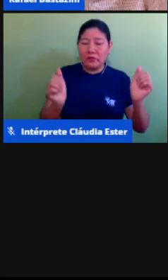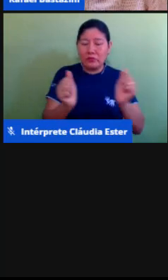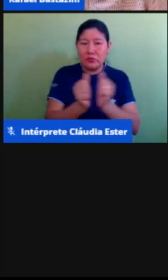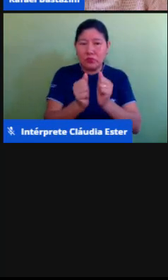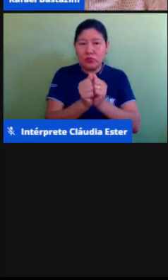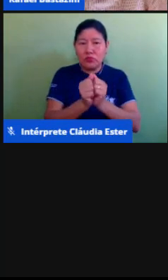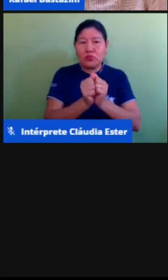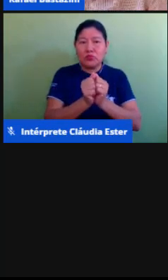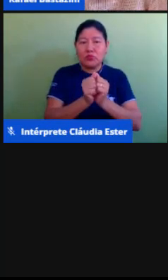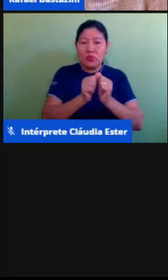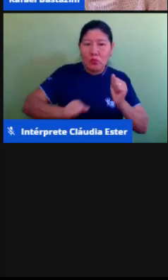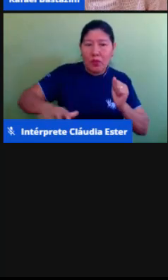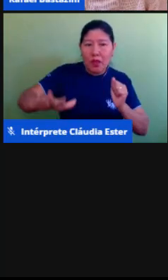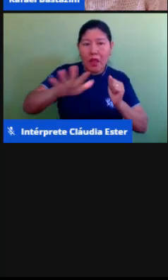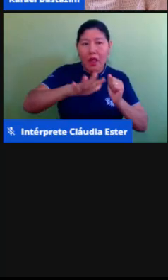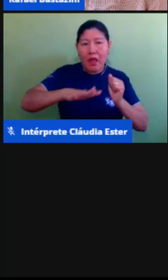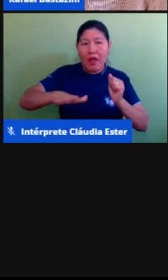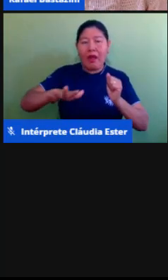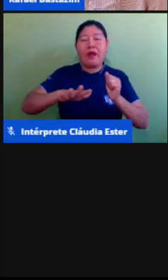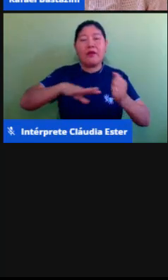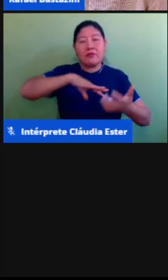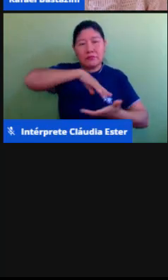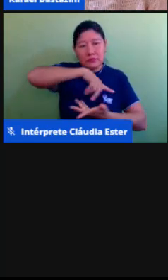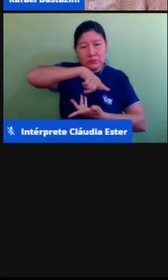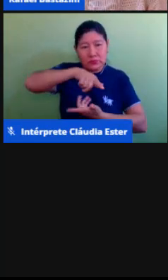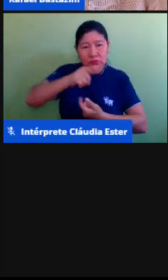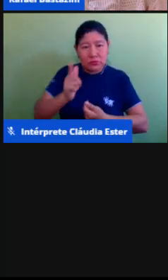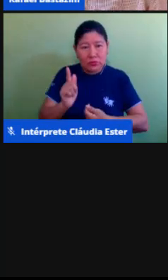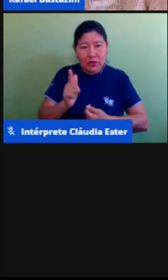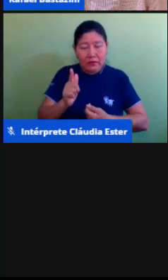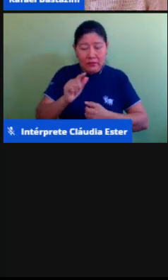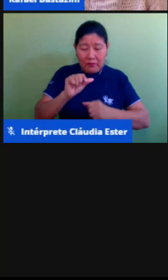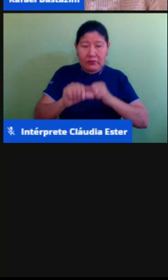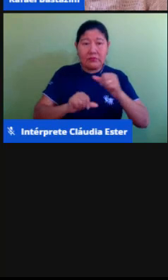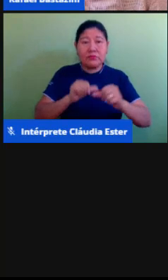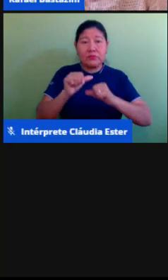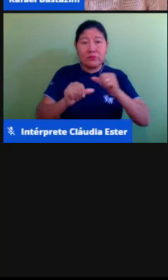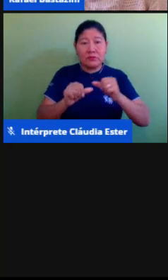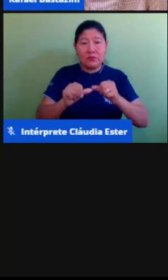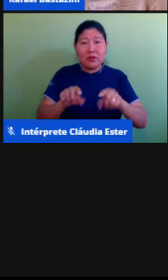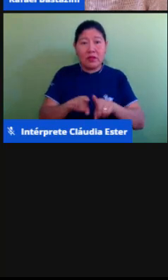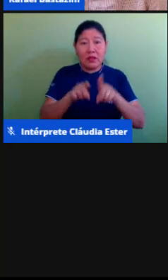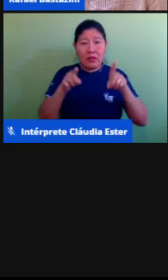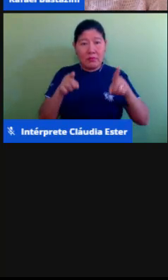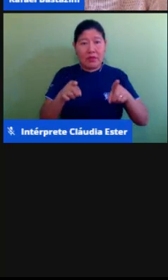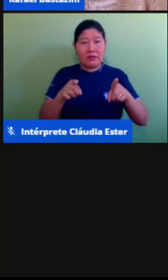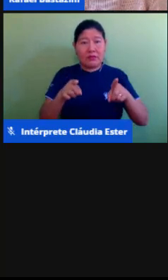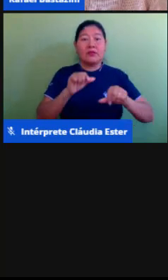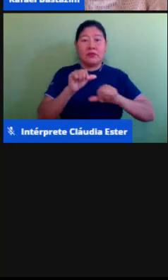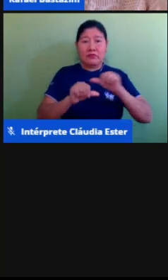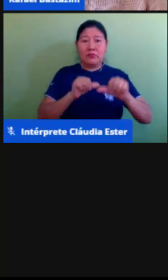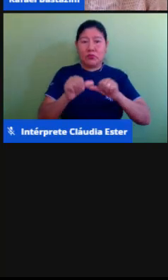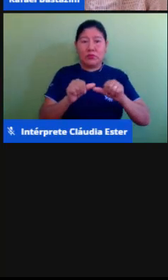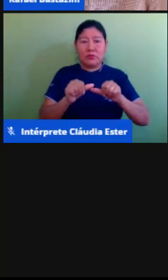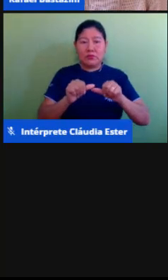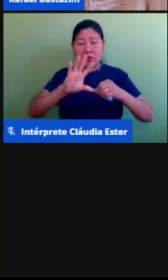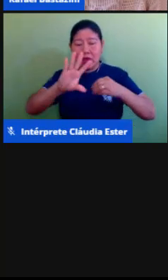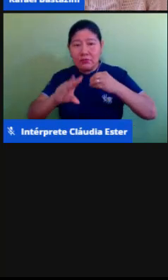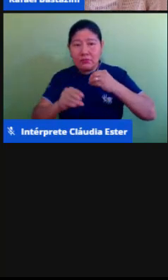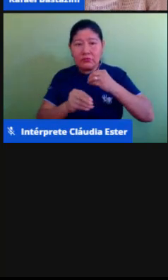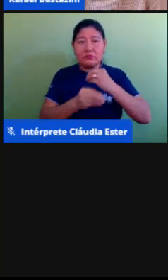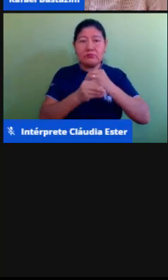com o conceito de paisagem, mas ela já foi superada, no sentido de que já agregaram